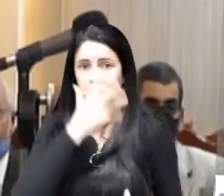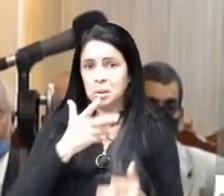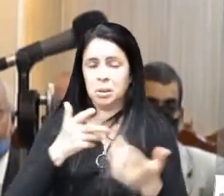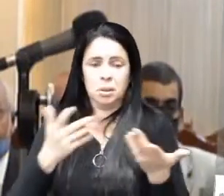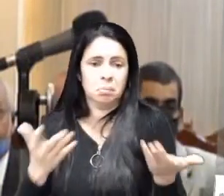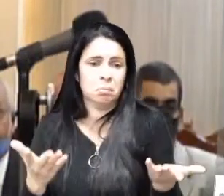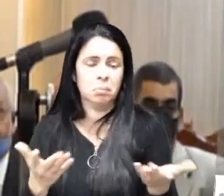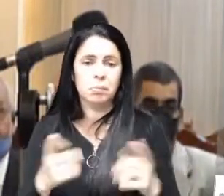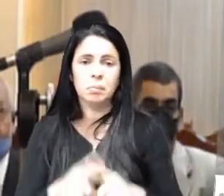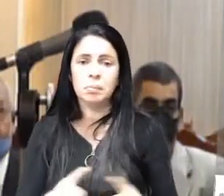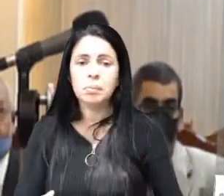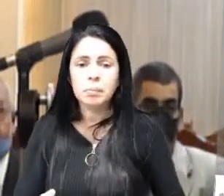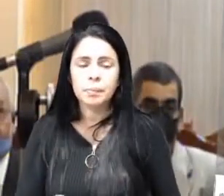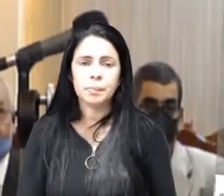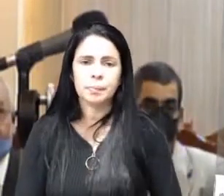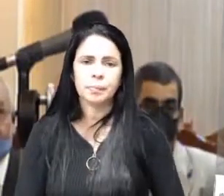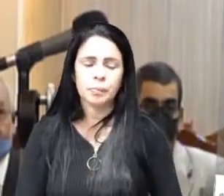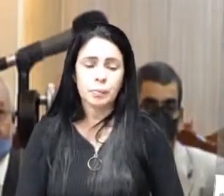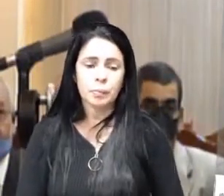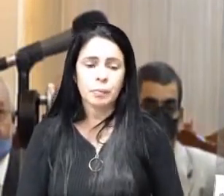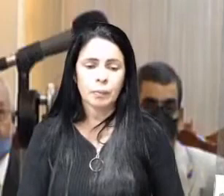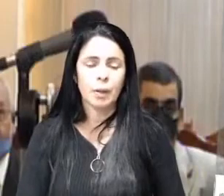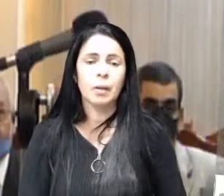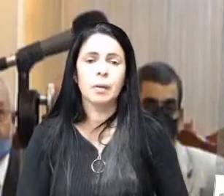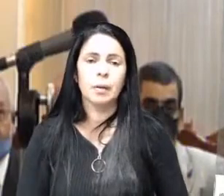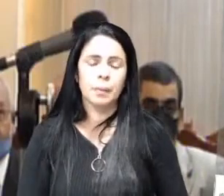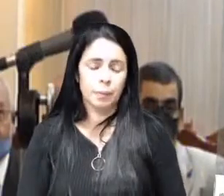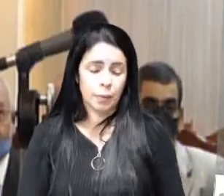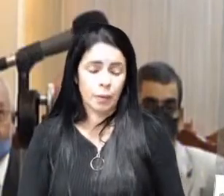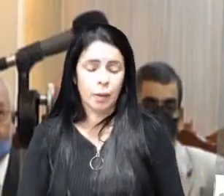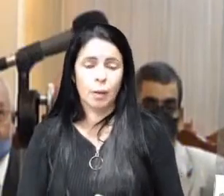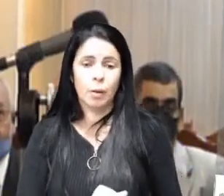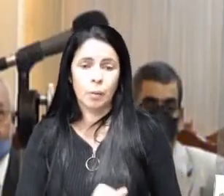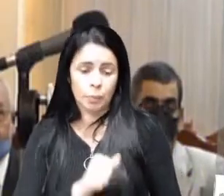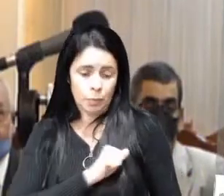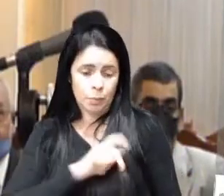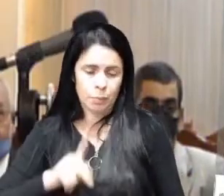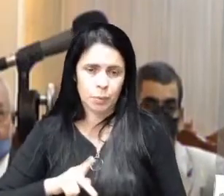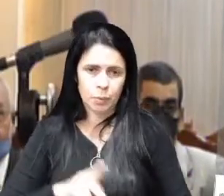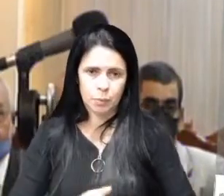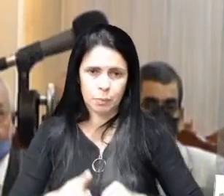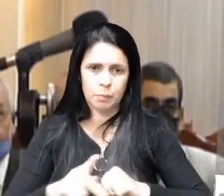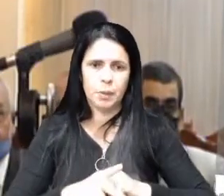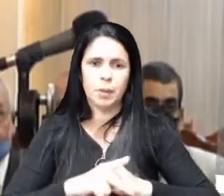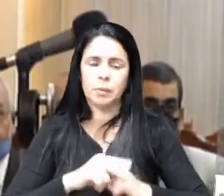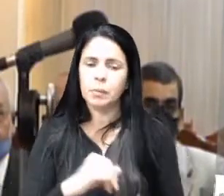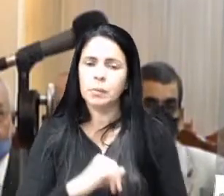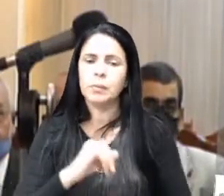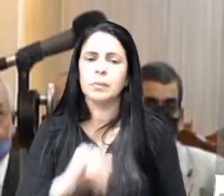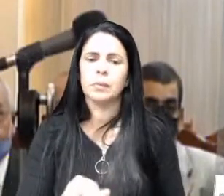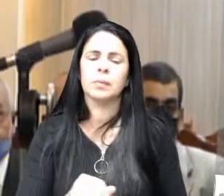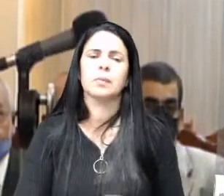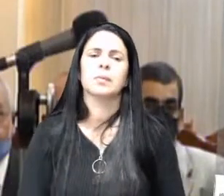Então o apóstolo Pedro diz, primeiro, conviva com sabedoria com sua esposa,